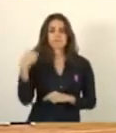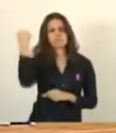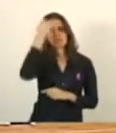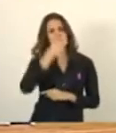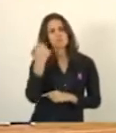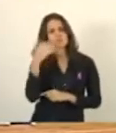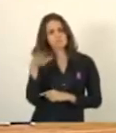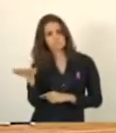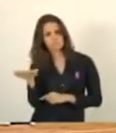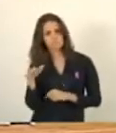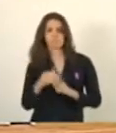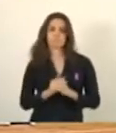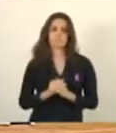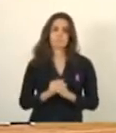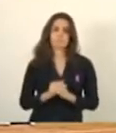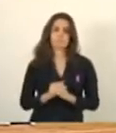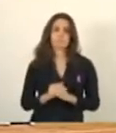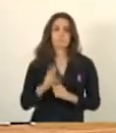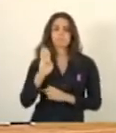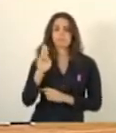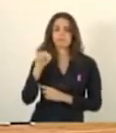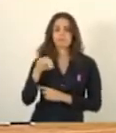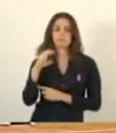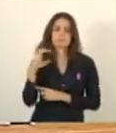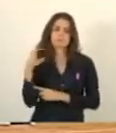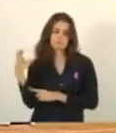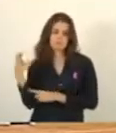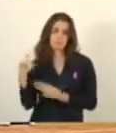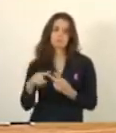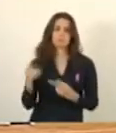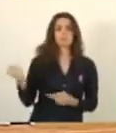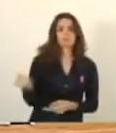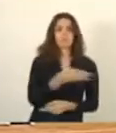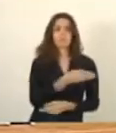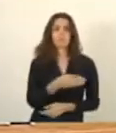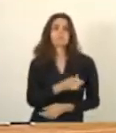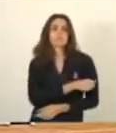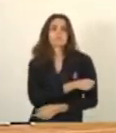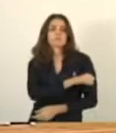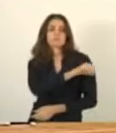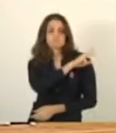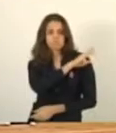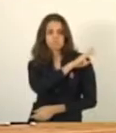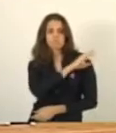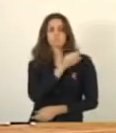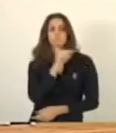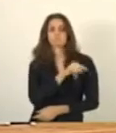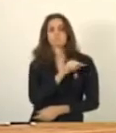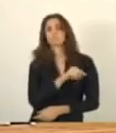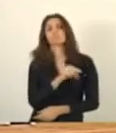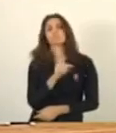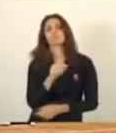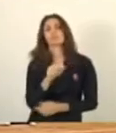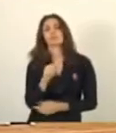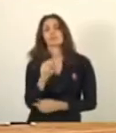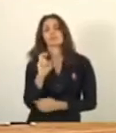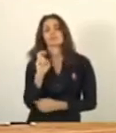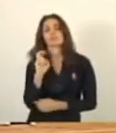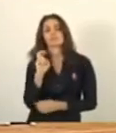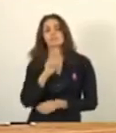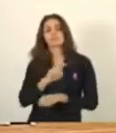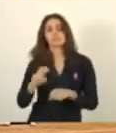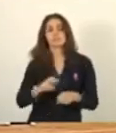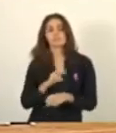7 horas e meia. Com o novo BNCC e o novo ensino médio, o ensino médio passa a ter cerca de 5 horas